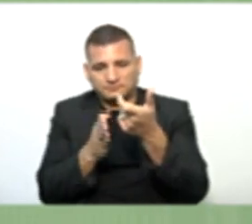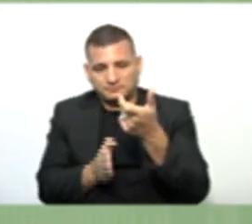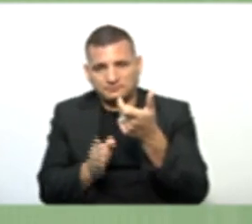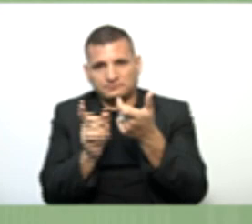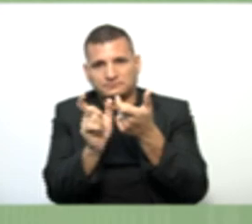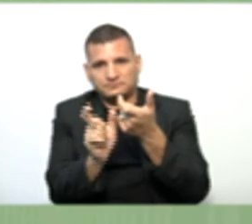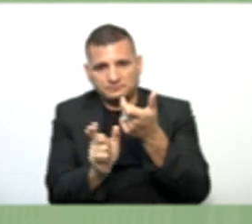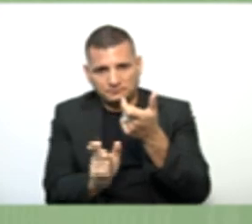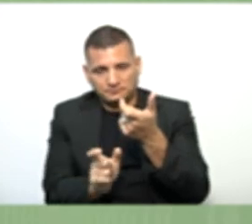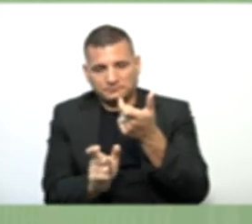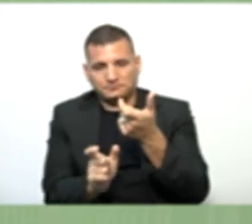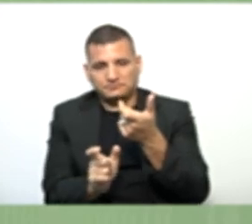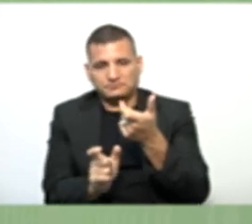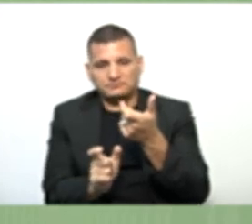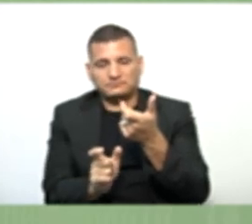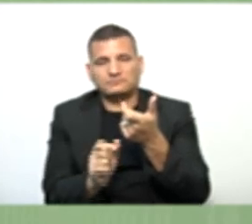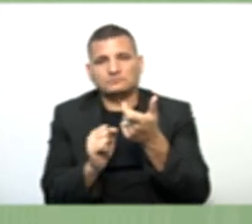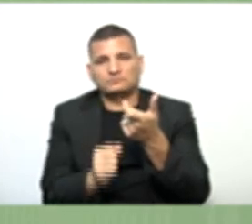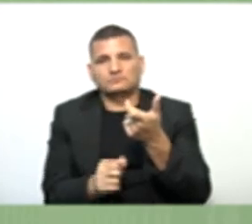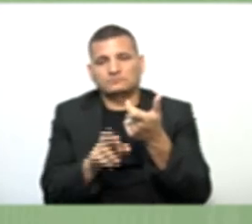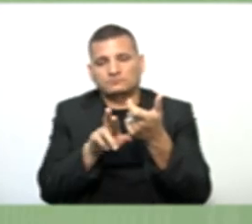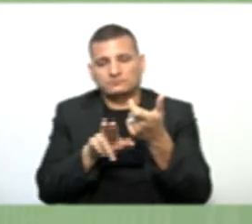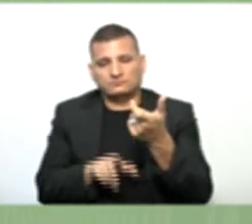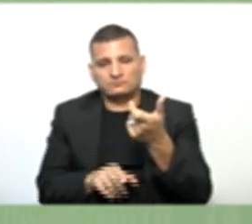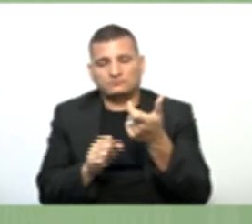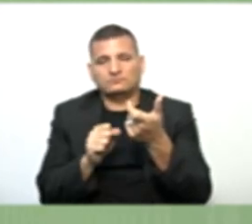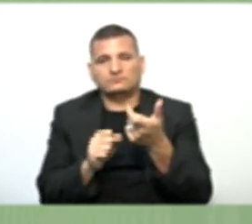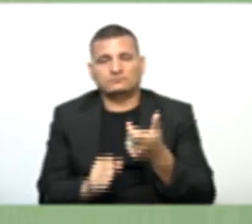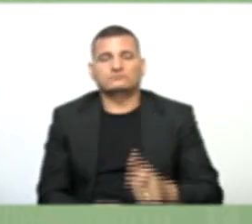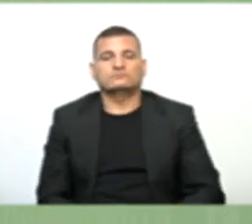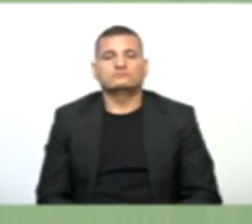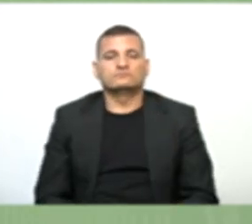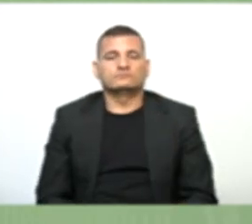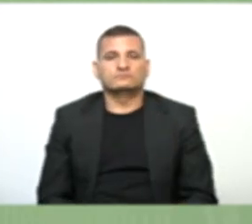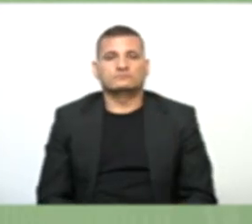Então, eu posso ter vários comandos.